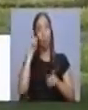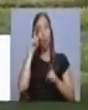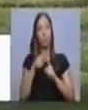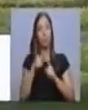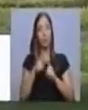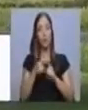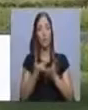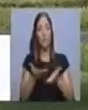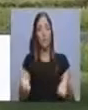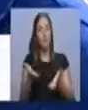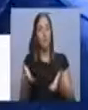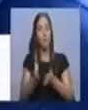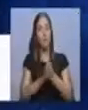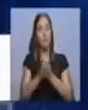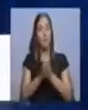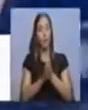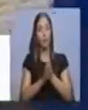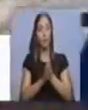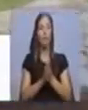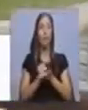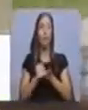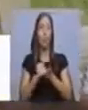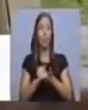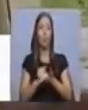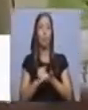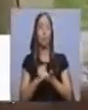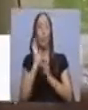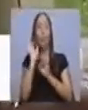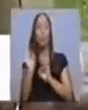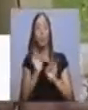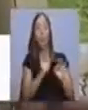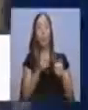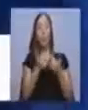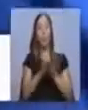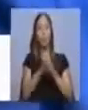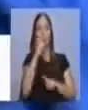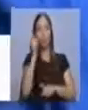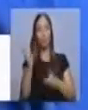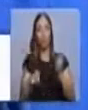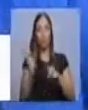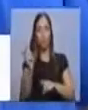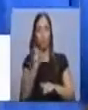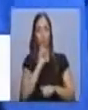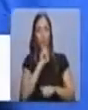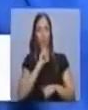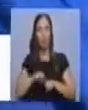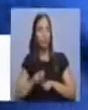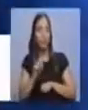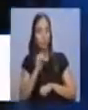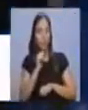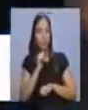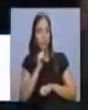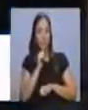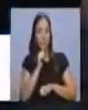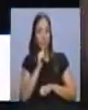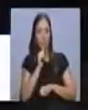a utilidade e que vive do cuidado que o Mário tem com todos que por ali passam. Consegue fazê-lo sem as escadinhas? Isso não vai virar. Não,